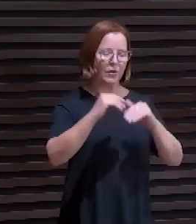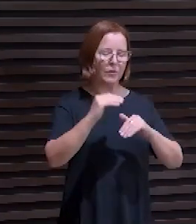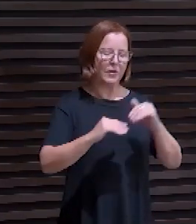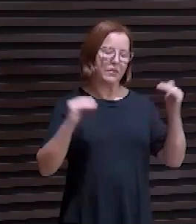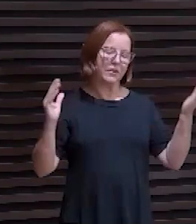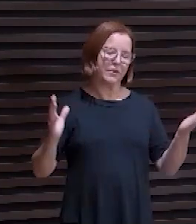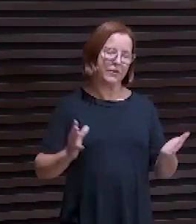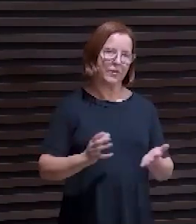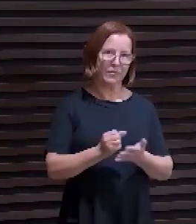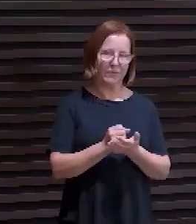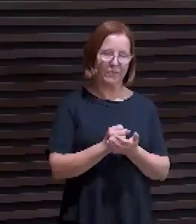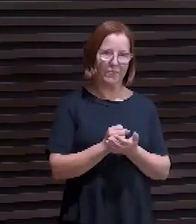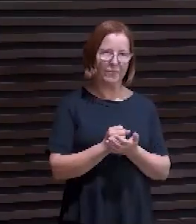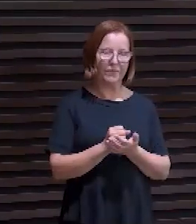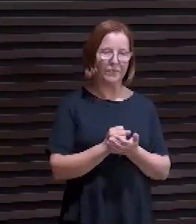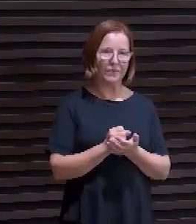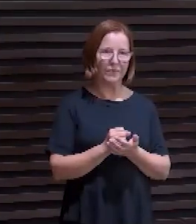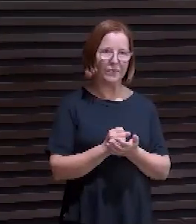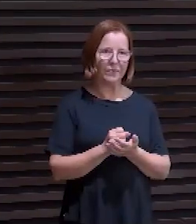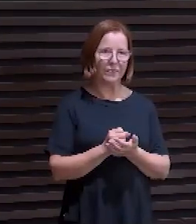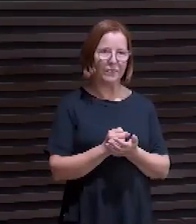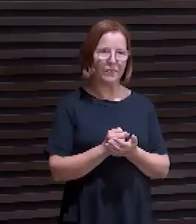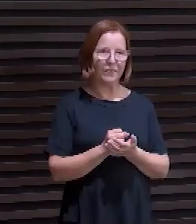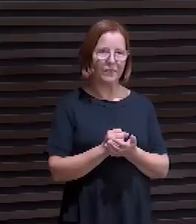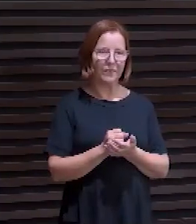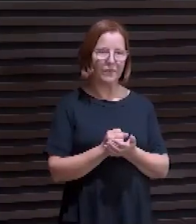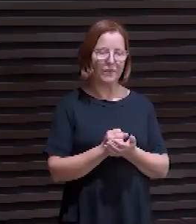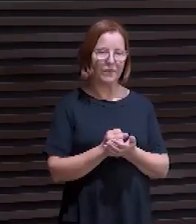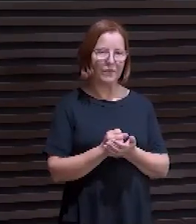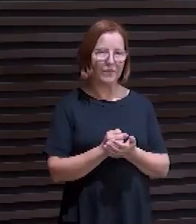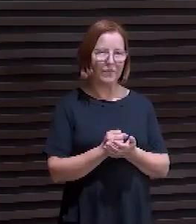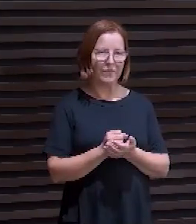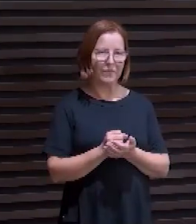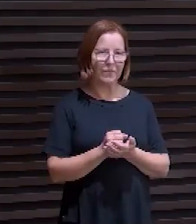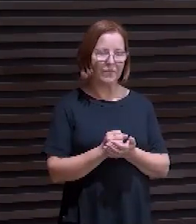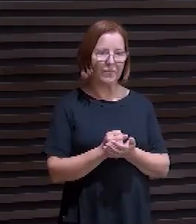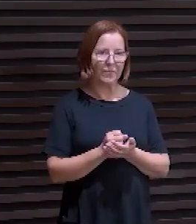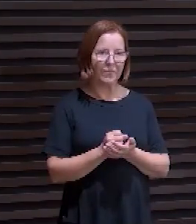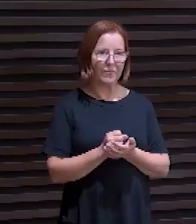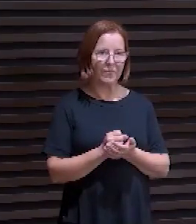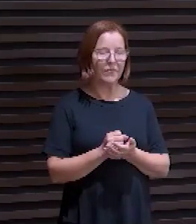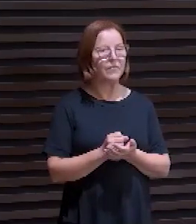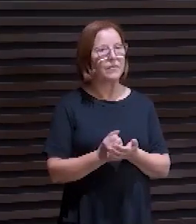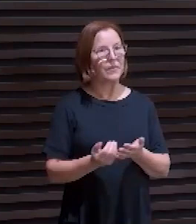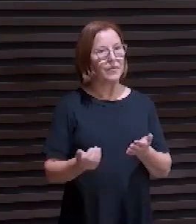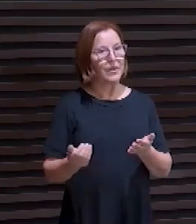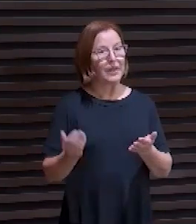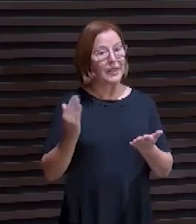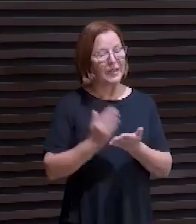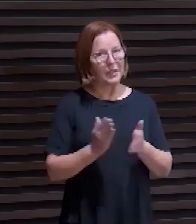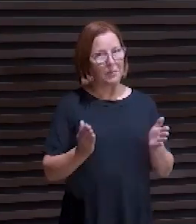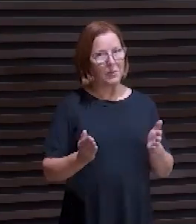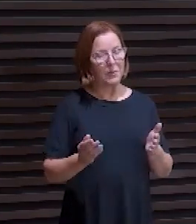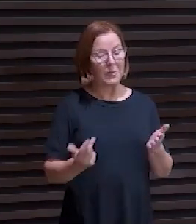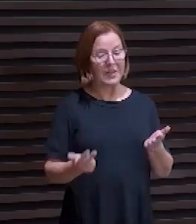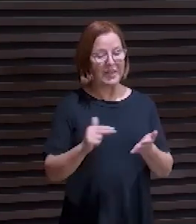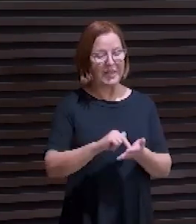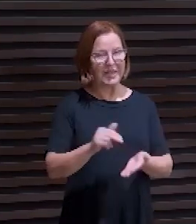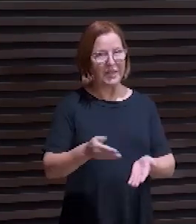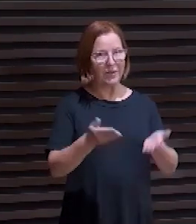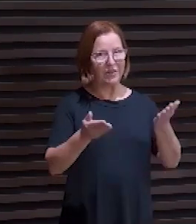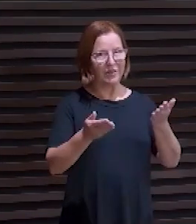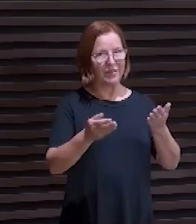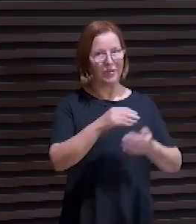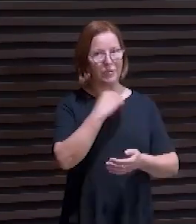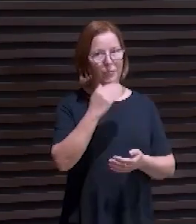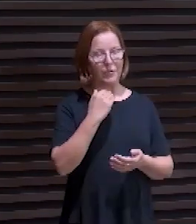que redundou na sua ressurreição dos mortos. A história